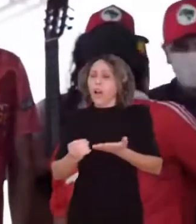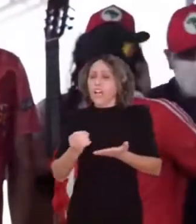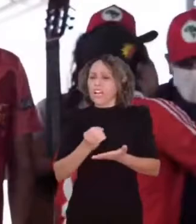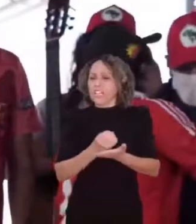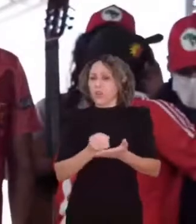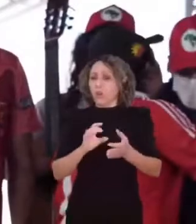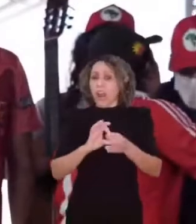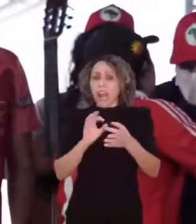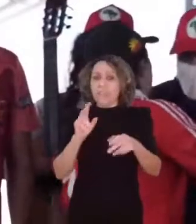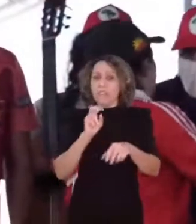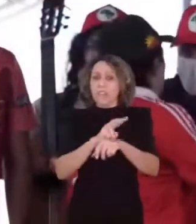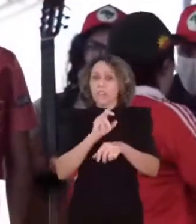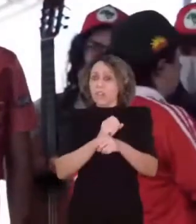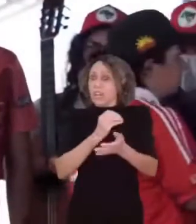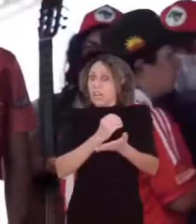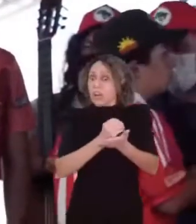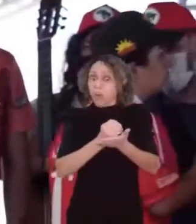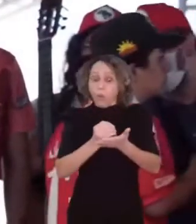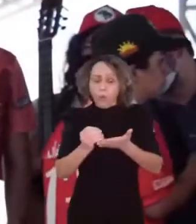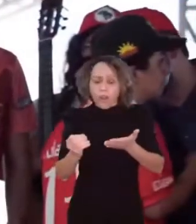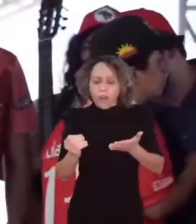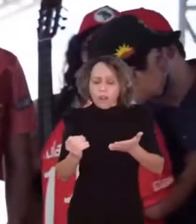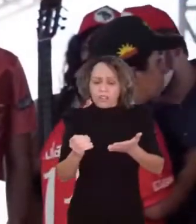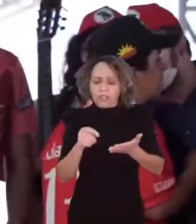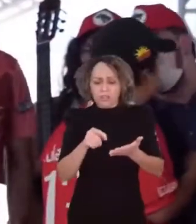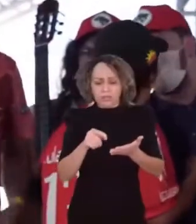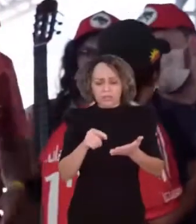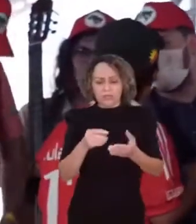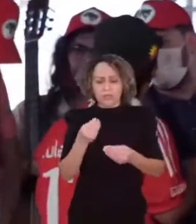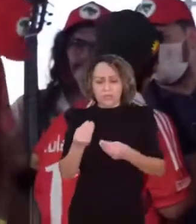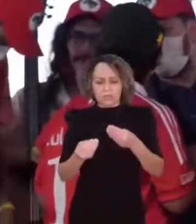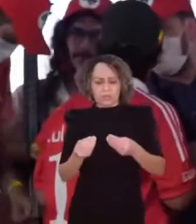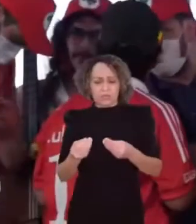Então, quem